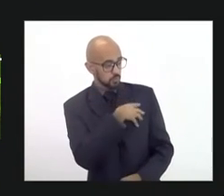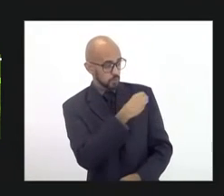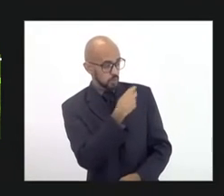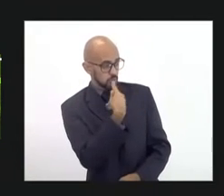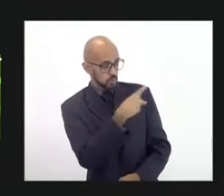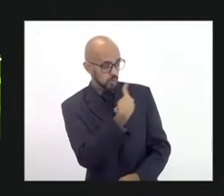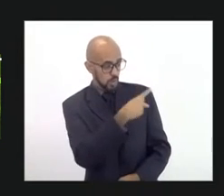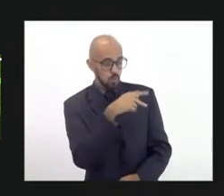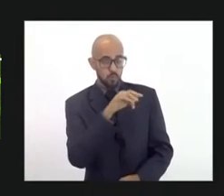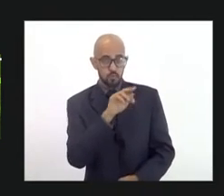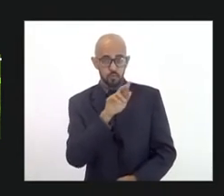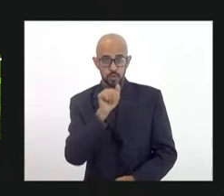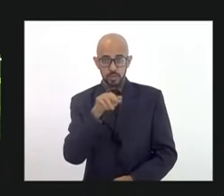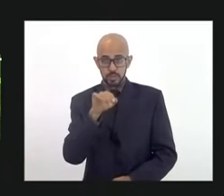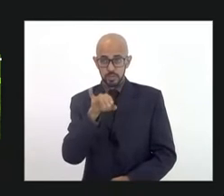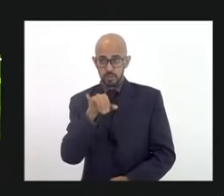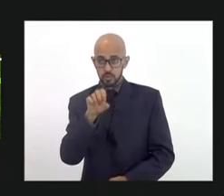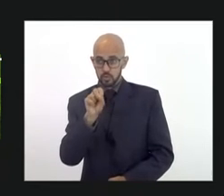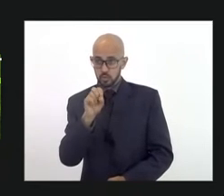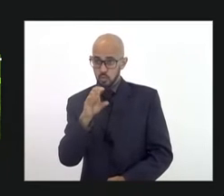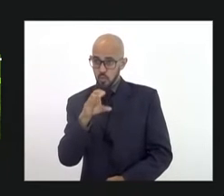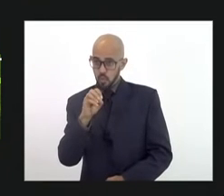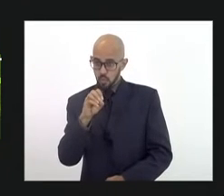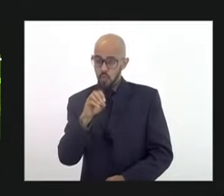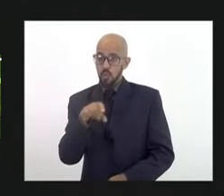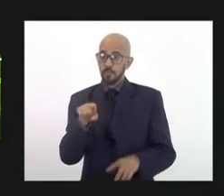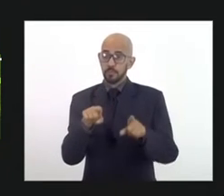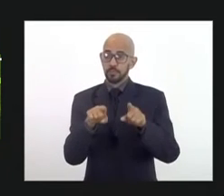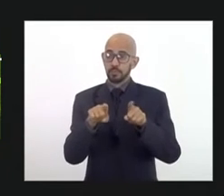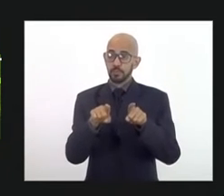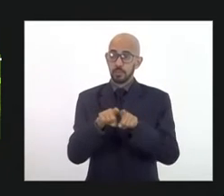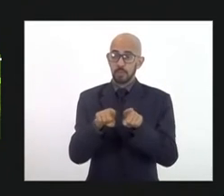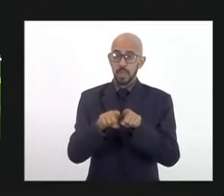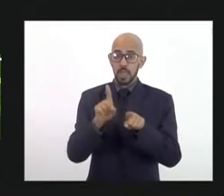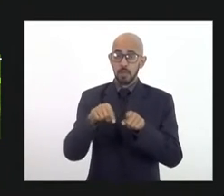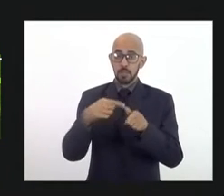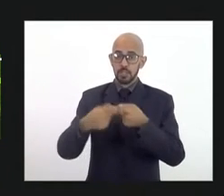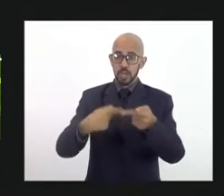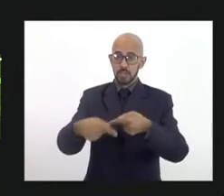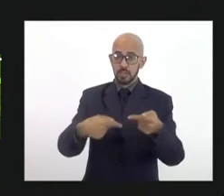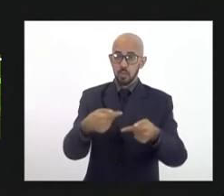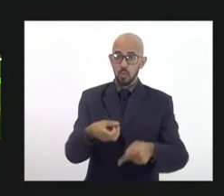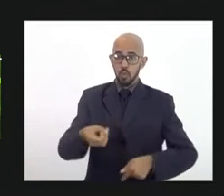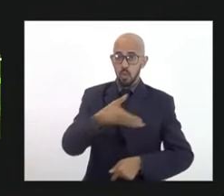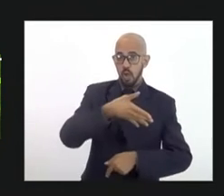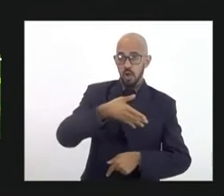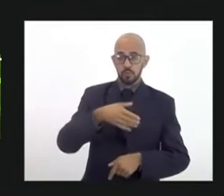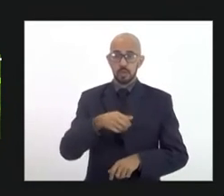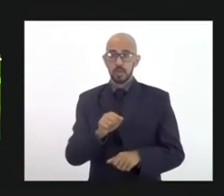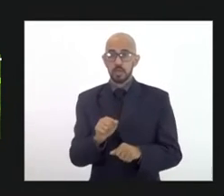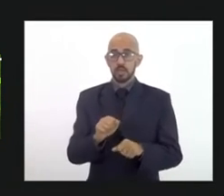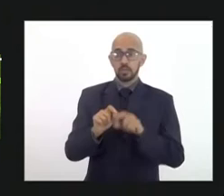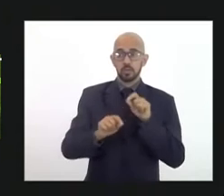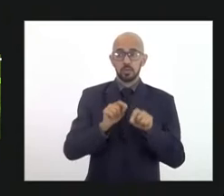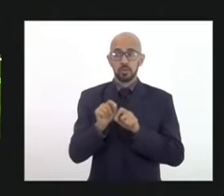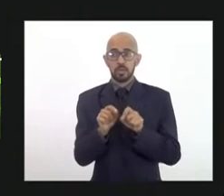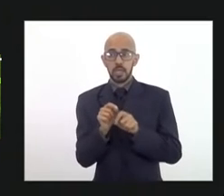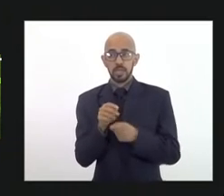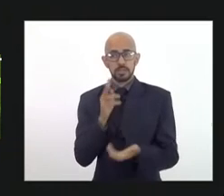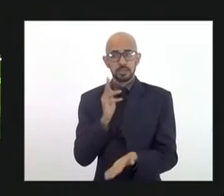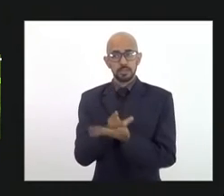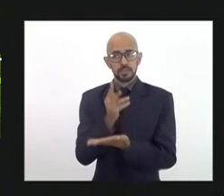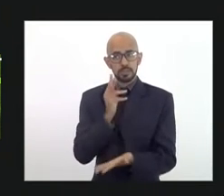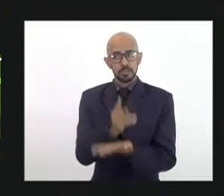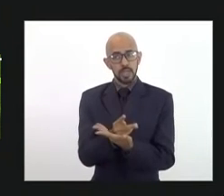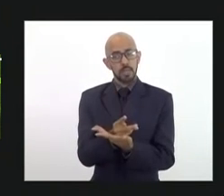Portinho, quero também fazer uma citação ao deputado Paulo Ganimi. É uma nova geração que, sem dúvida alguma, Wagner, sempre debater e conversar com você,